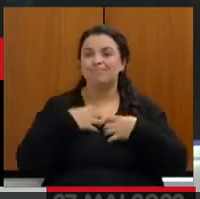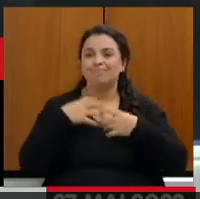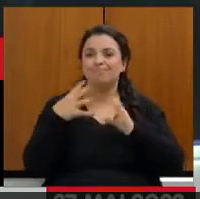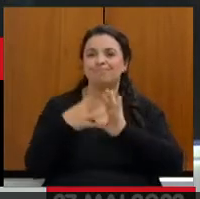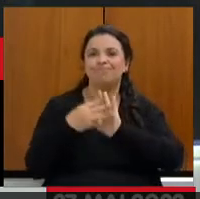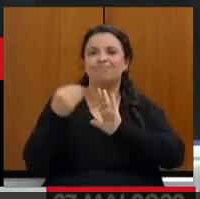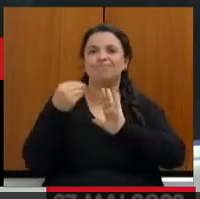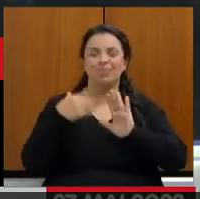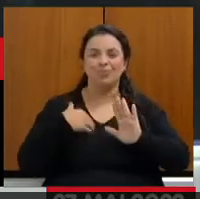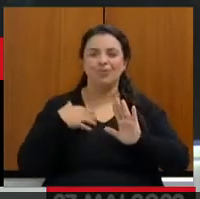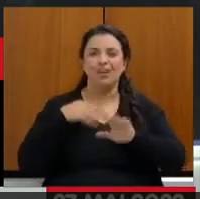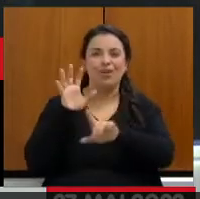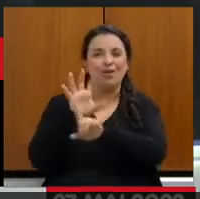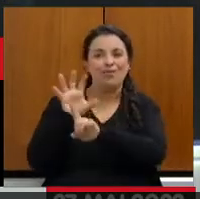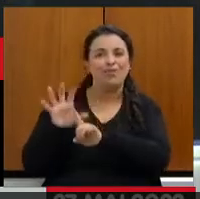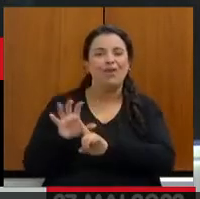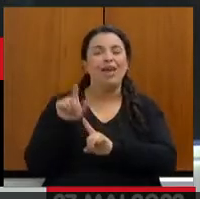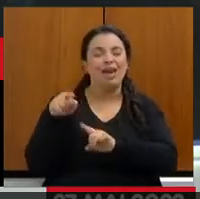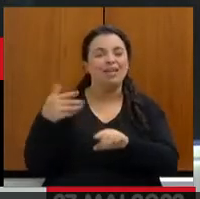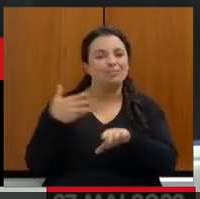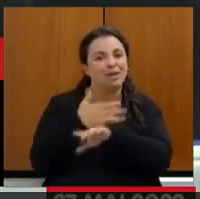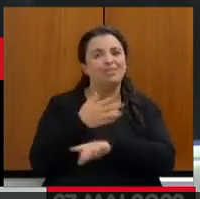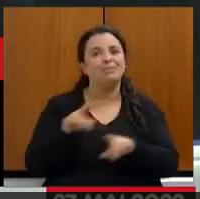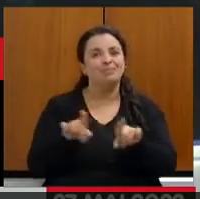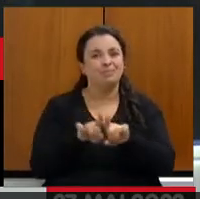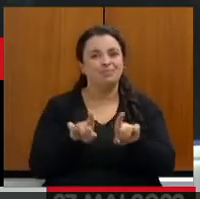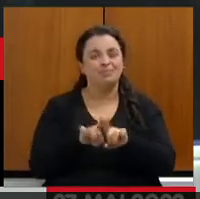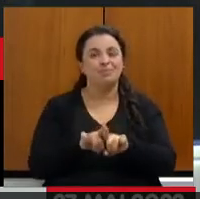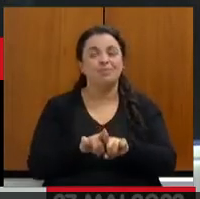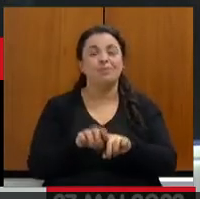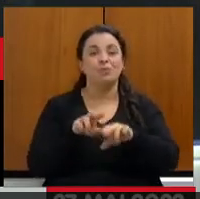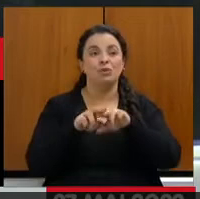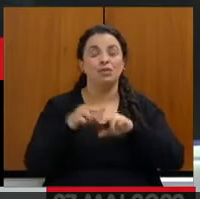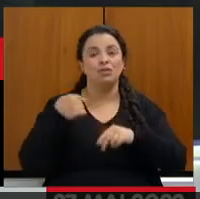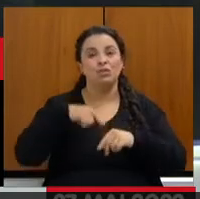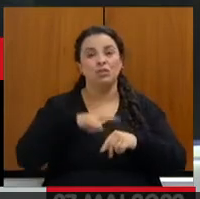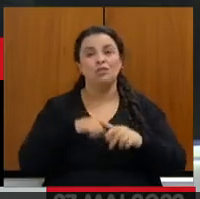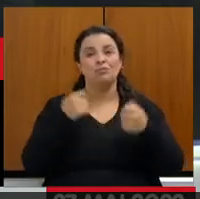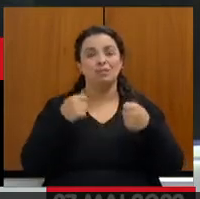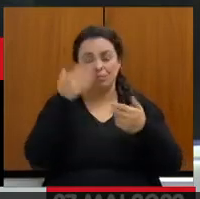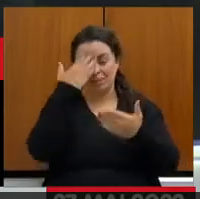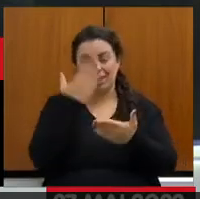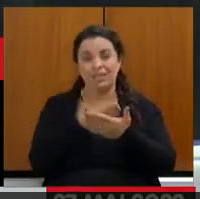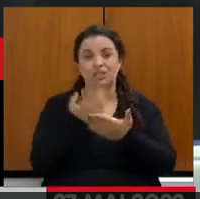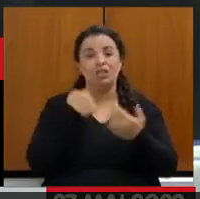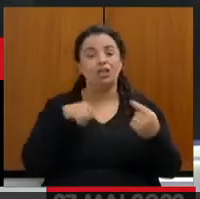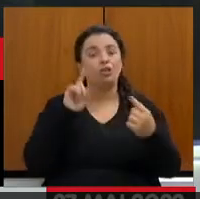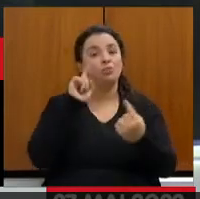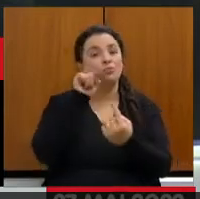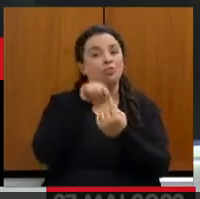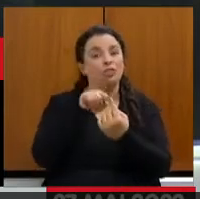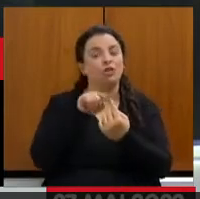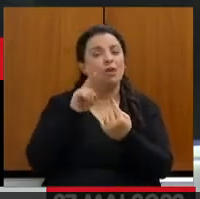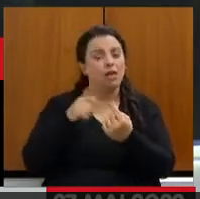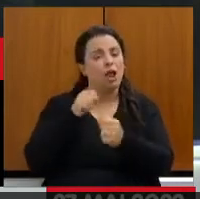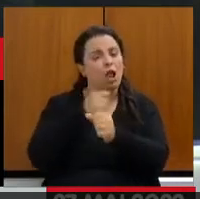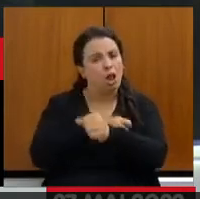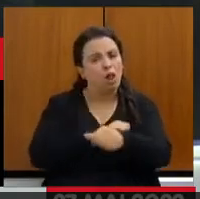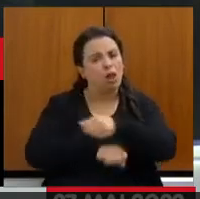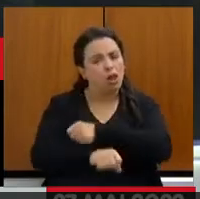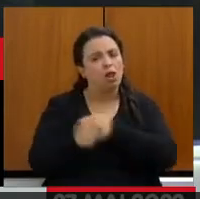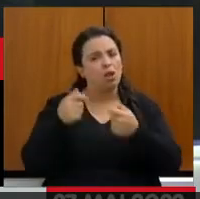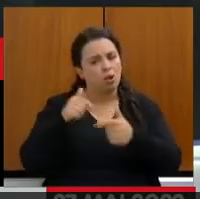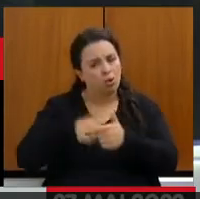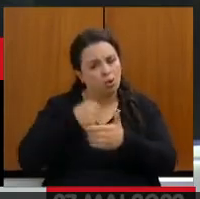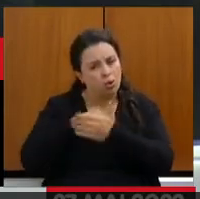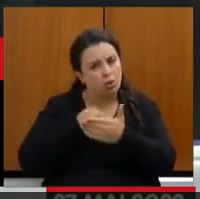por isso sempre devemos acreditar nossos objetivos e sempre correr atrás e a educação é